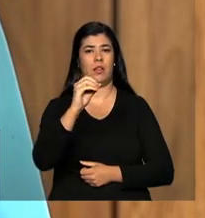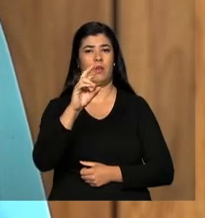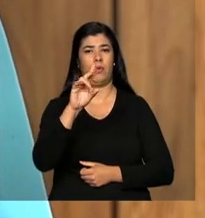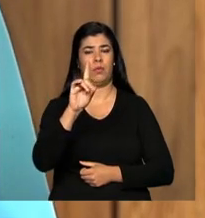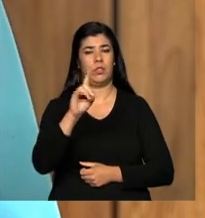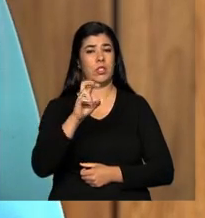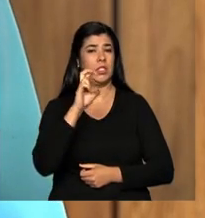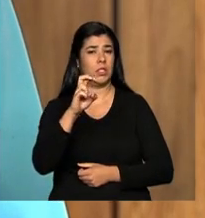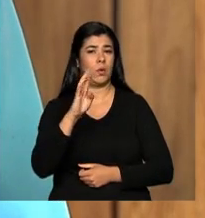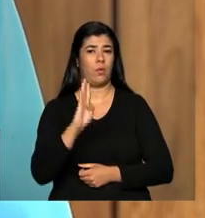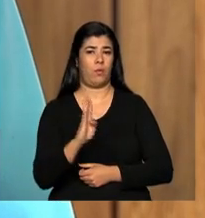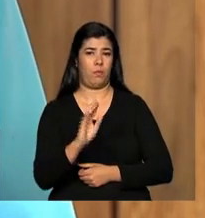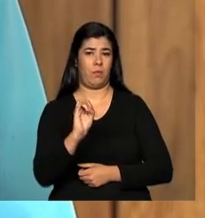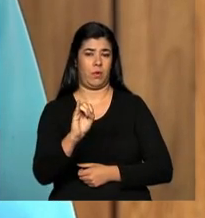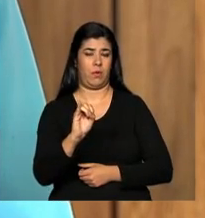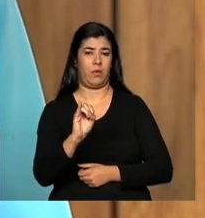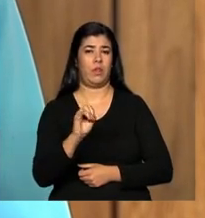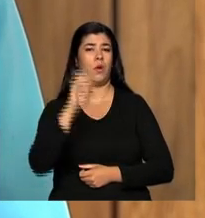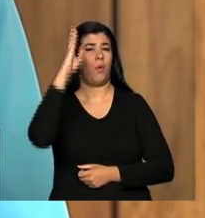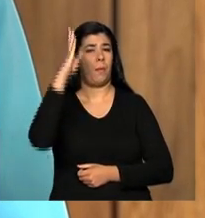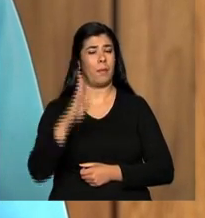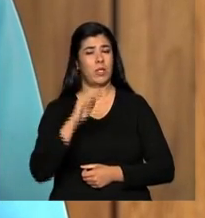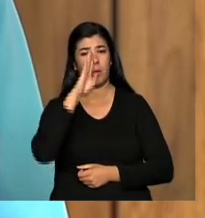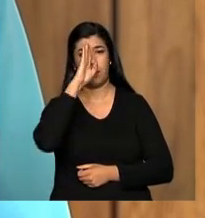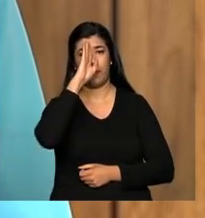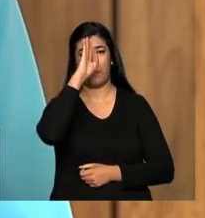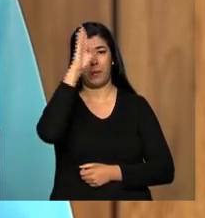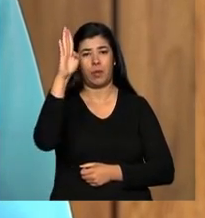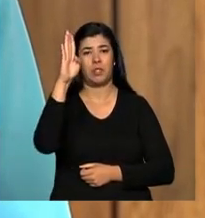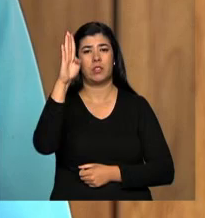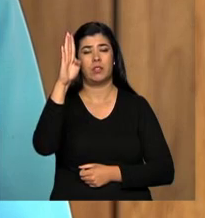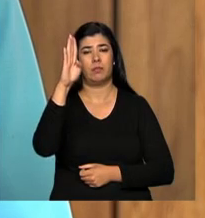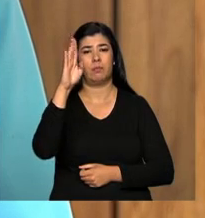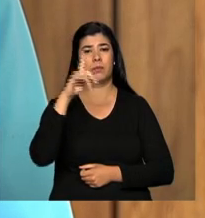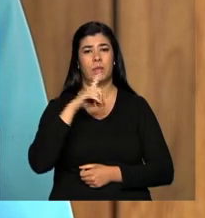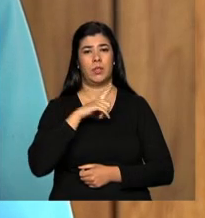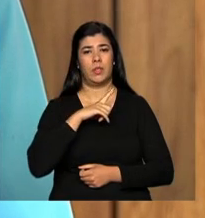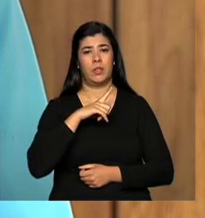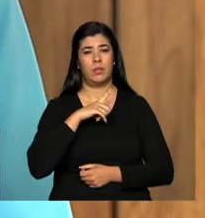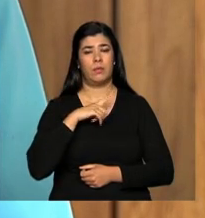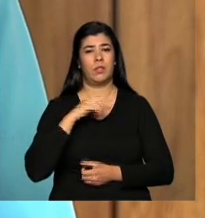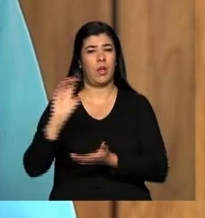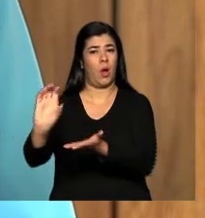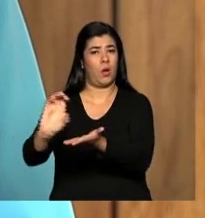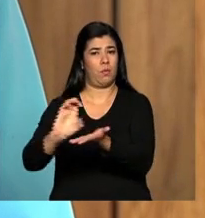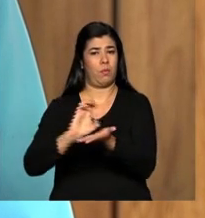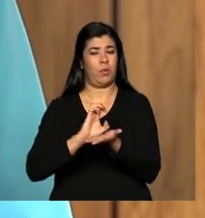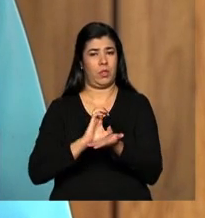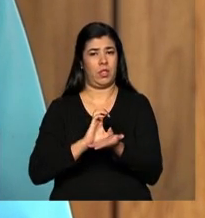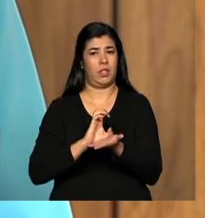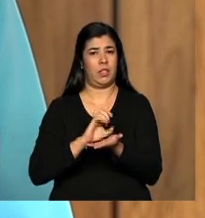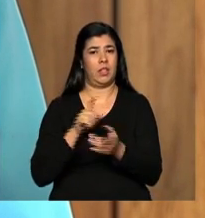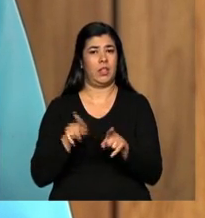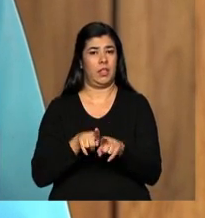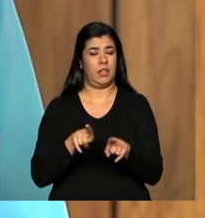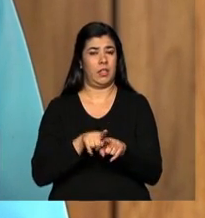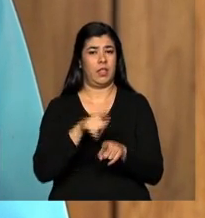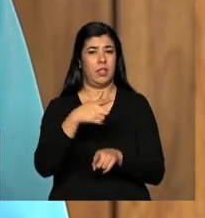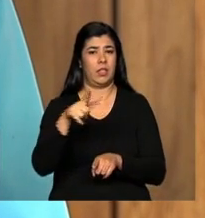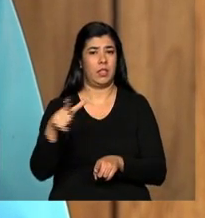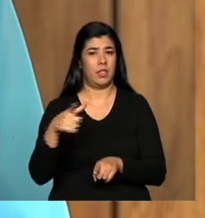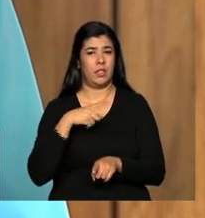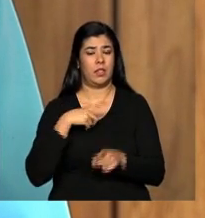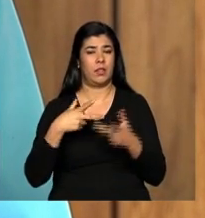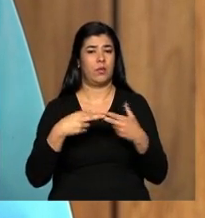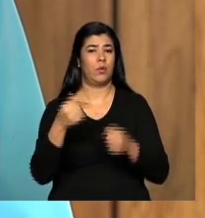dólares. O Brasil é o principal destino das exportações uruguaias e o